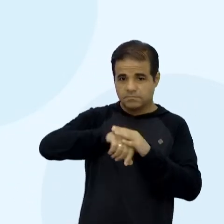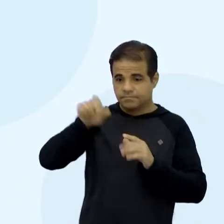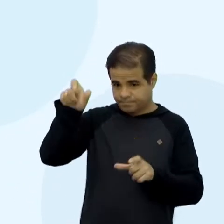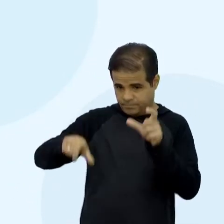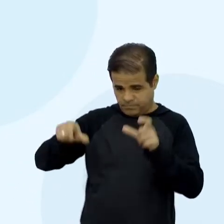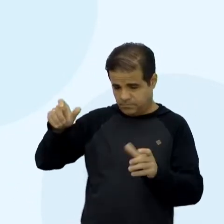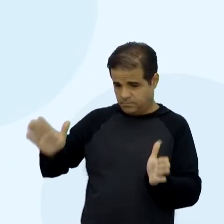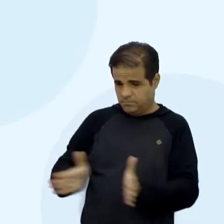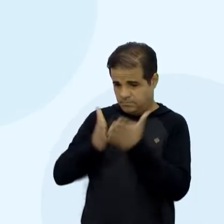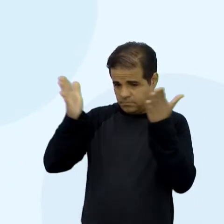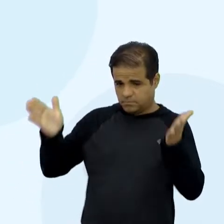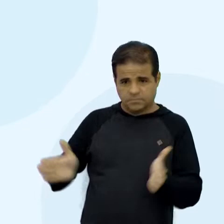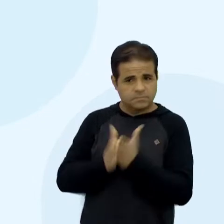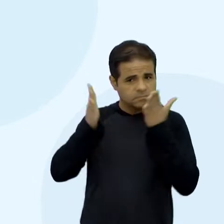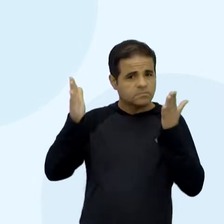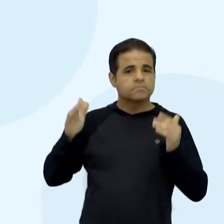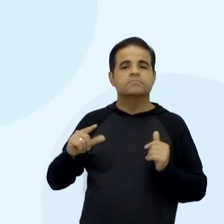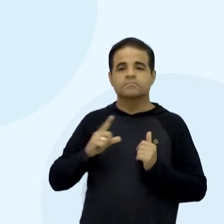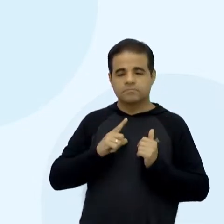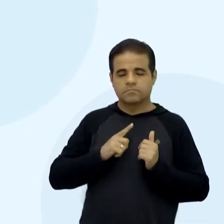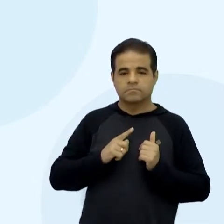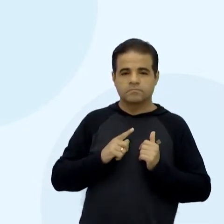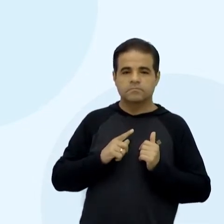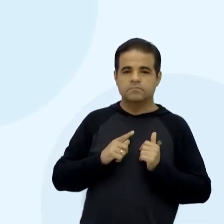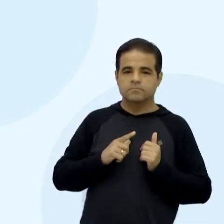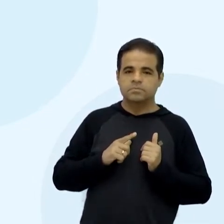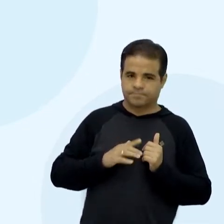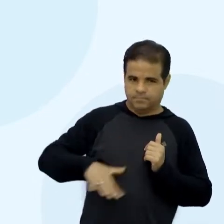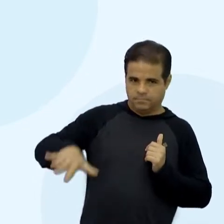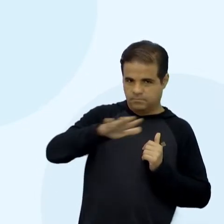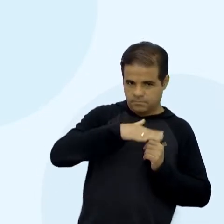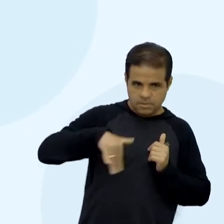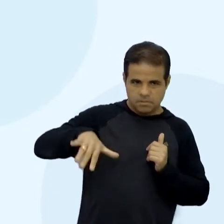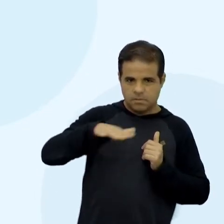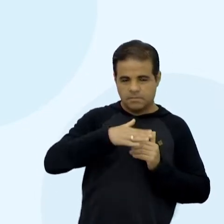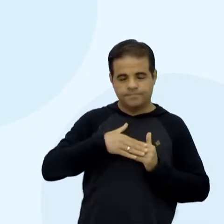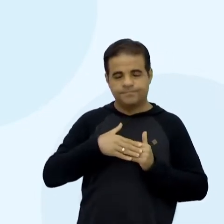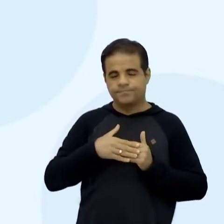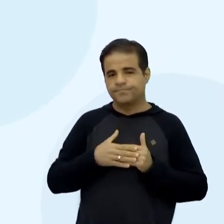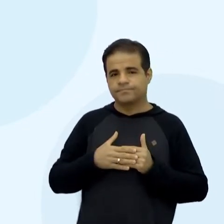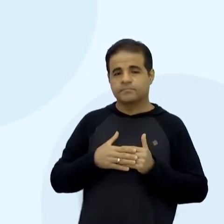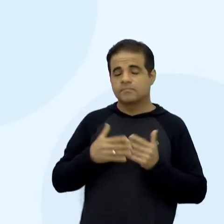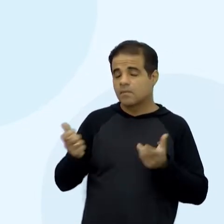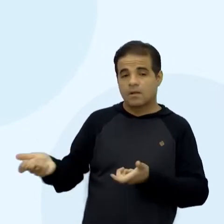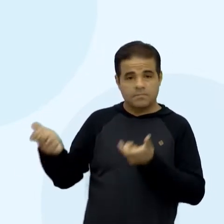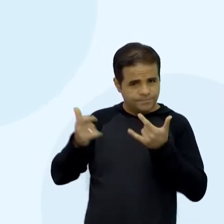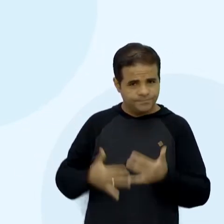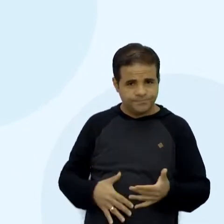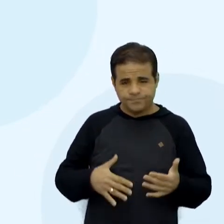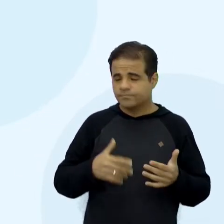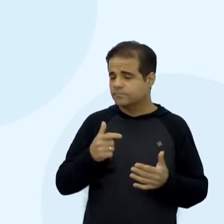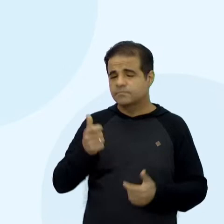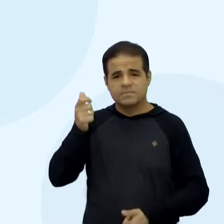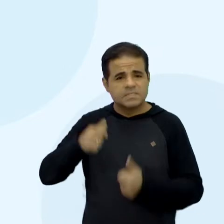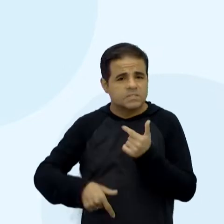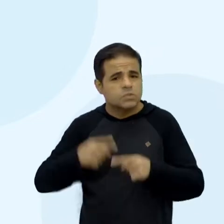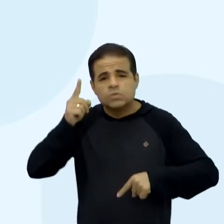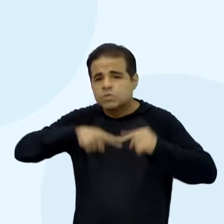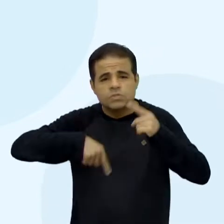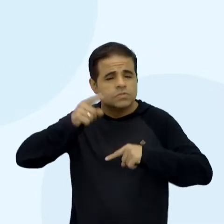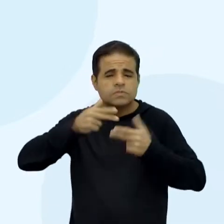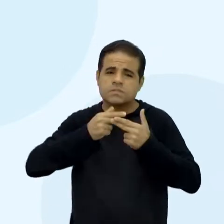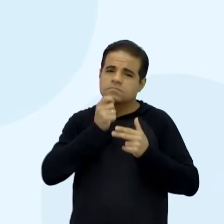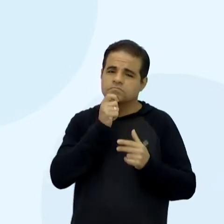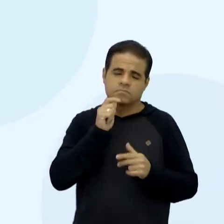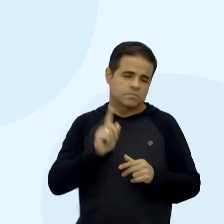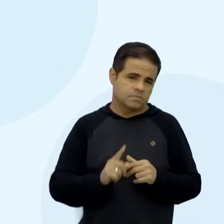pobres, negras e periféricas. E é isso é real, Mauro. A professora Mara não está contando nada de novidade. E a